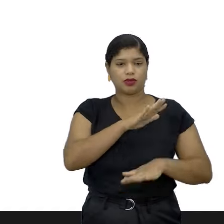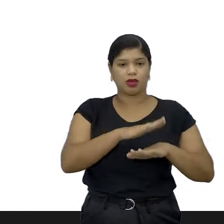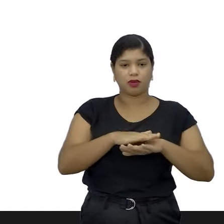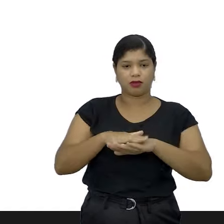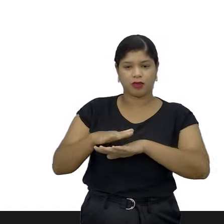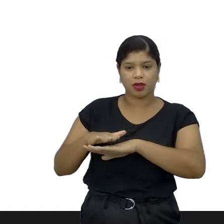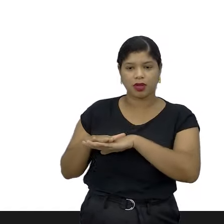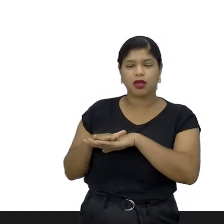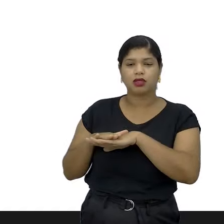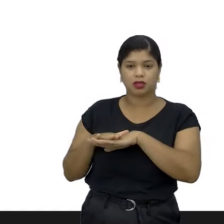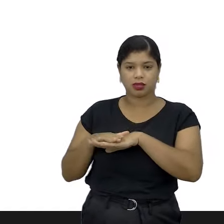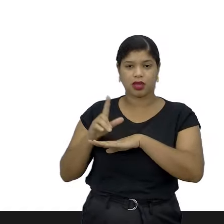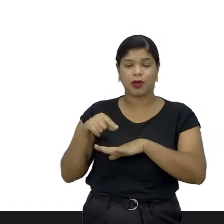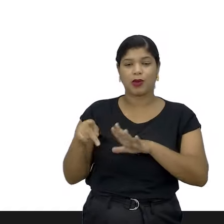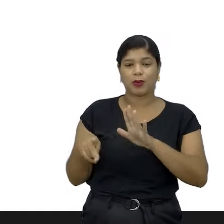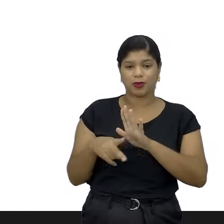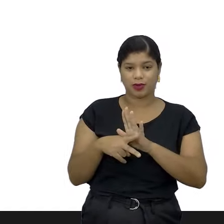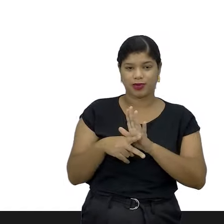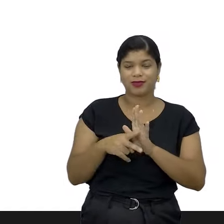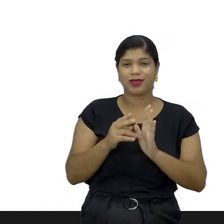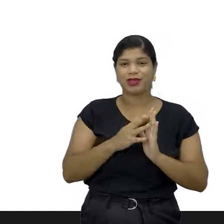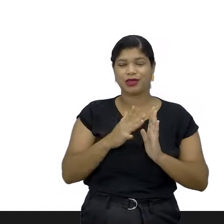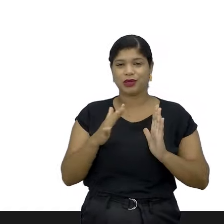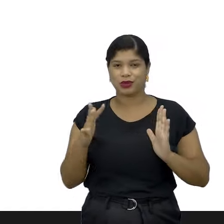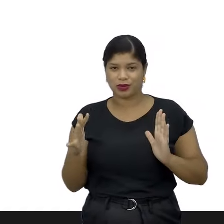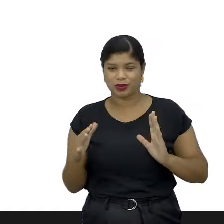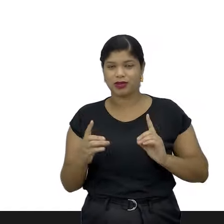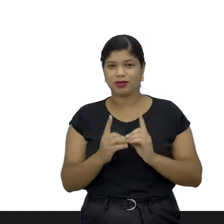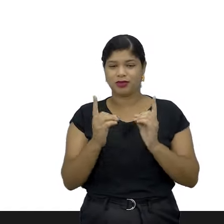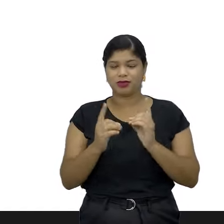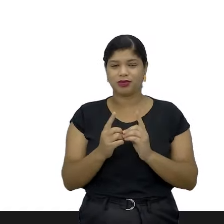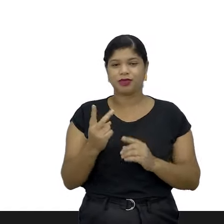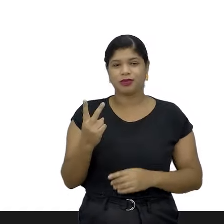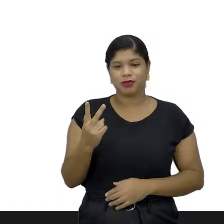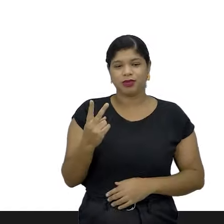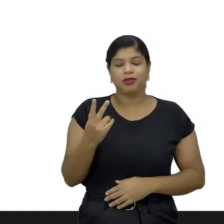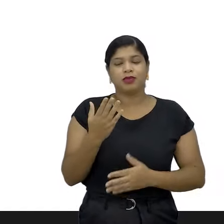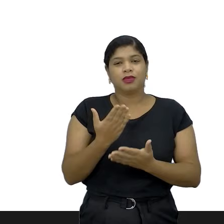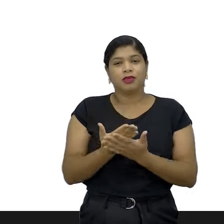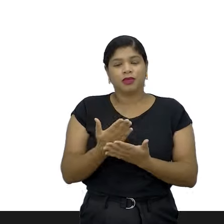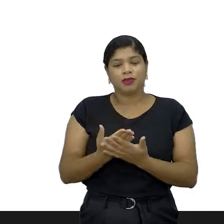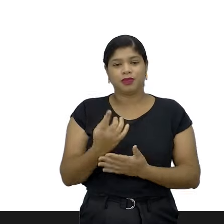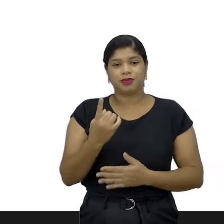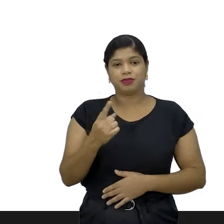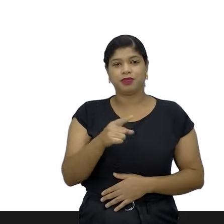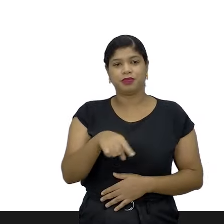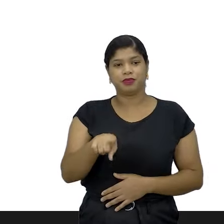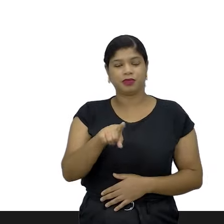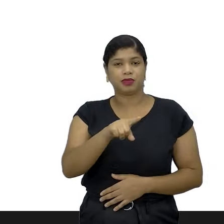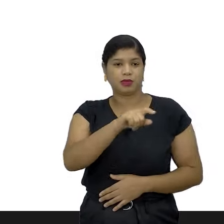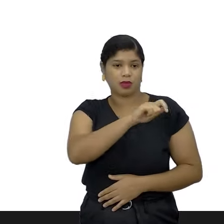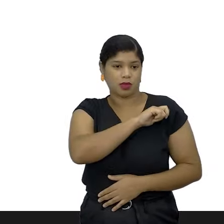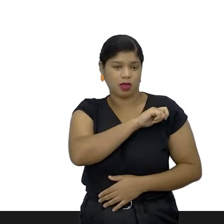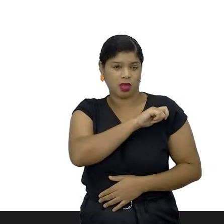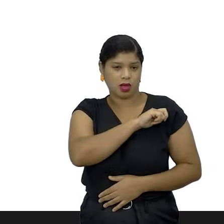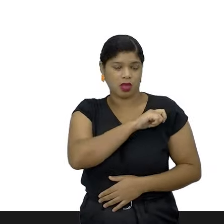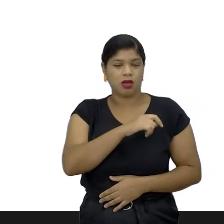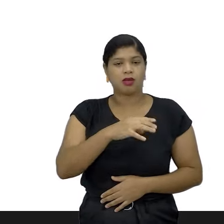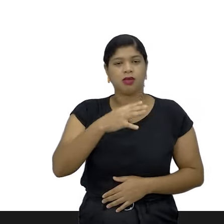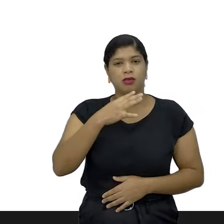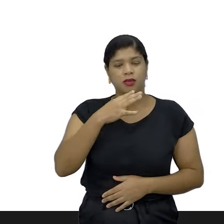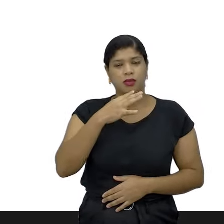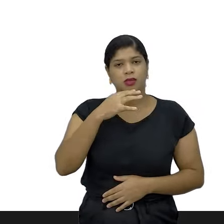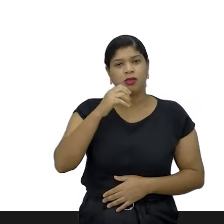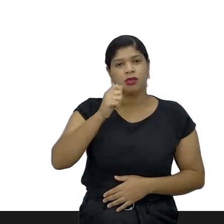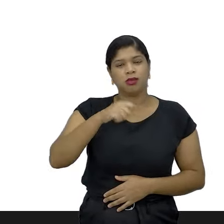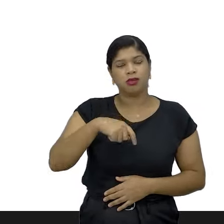sequência didática 2. Então, vamos lá. Na aula 1, eles vão conhecer aí, vão ter